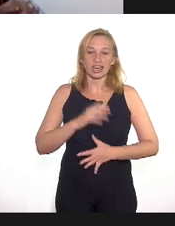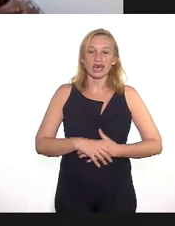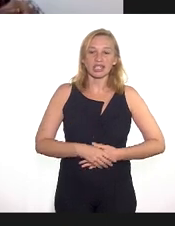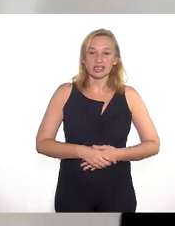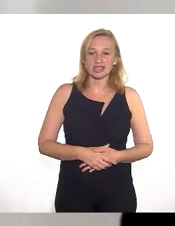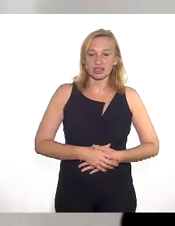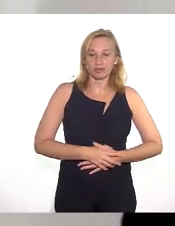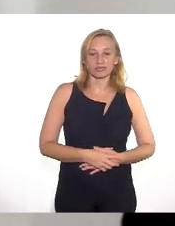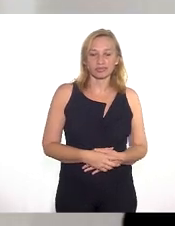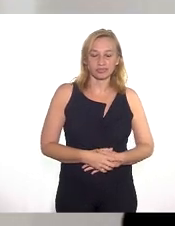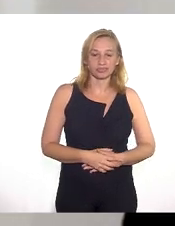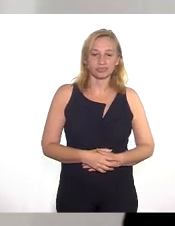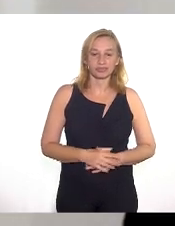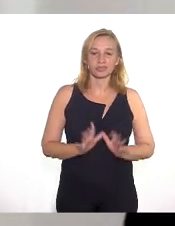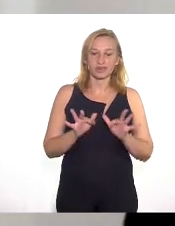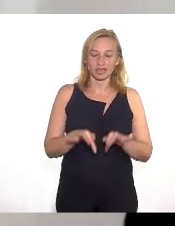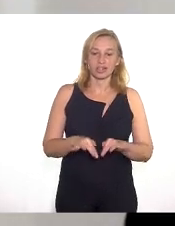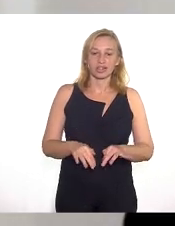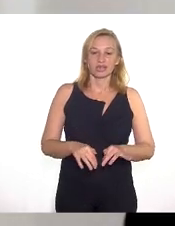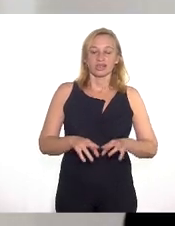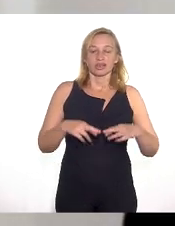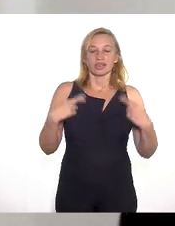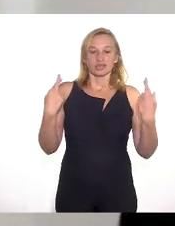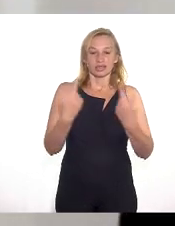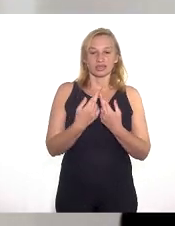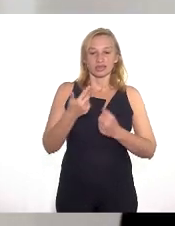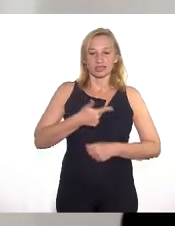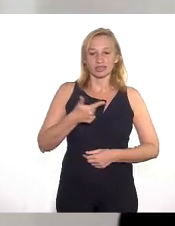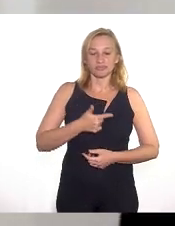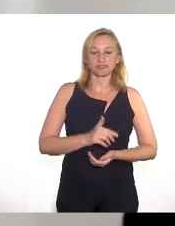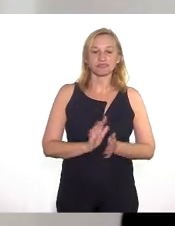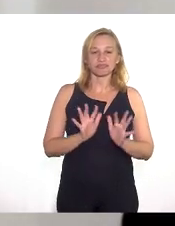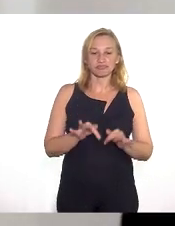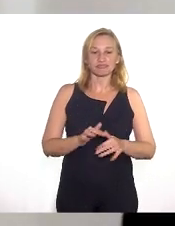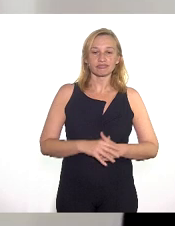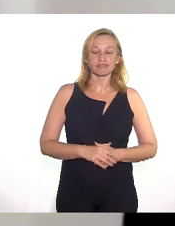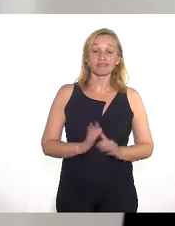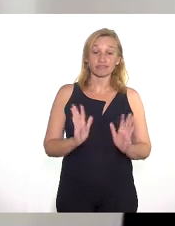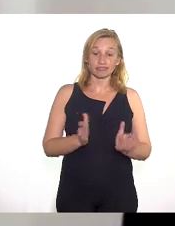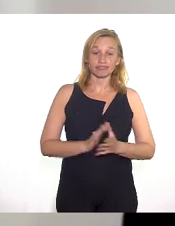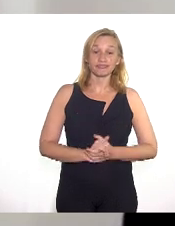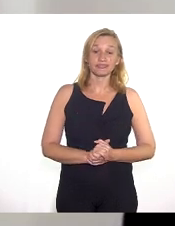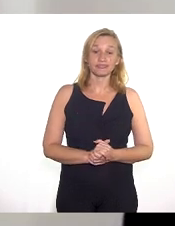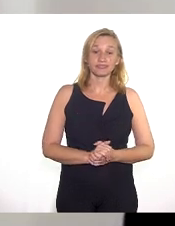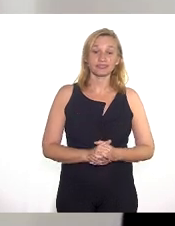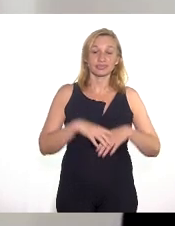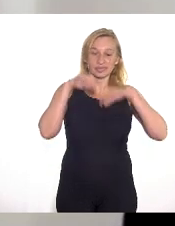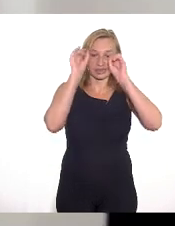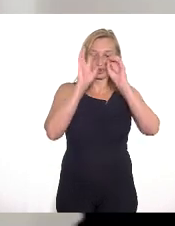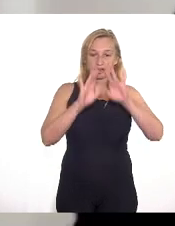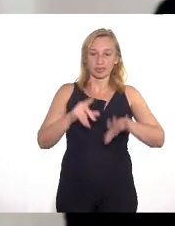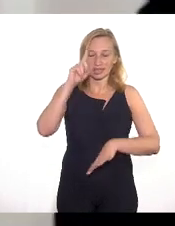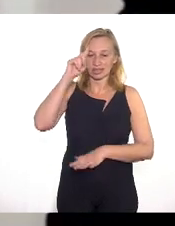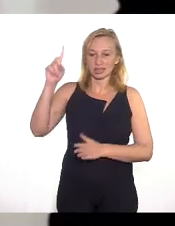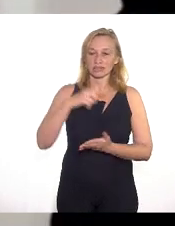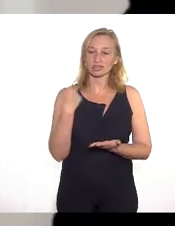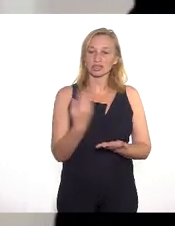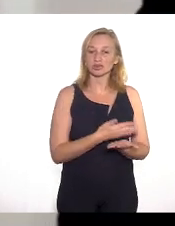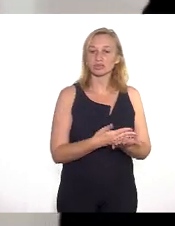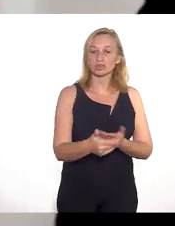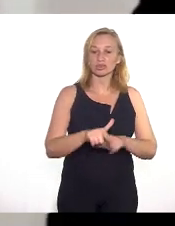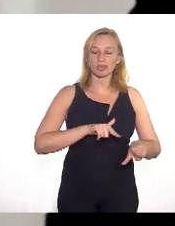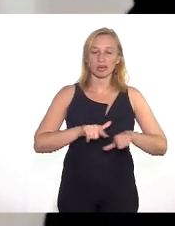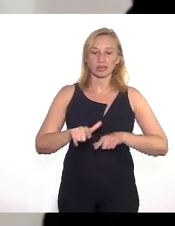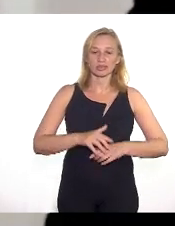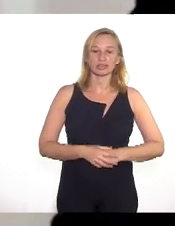lá. Está encerrada a segunda sessão extraordinária. Já encerrei. Havendo número legal sobre a proteção de Deus,